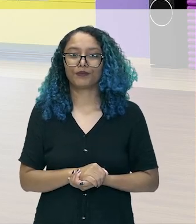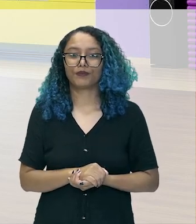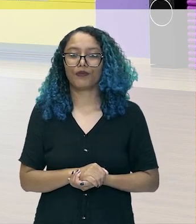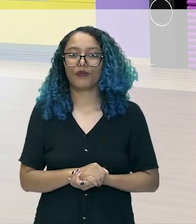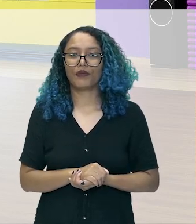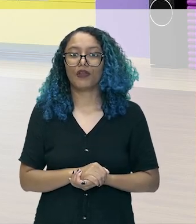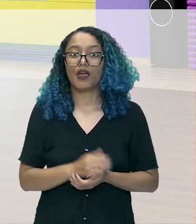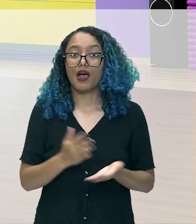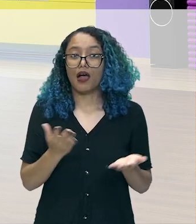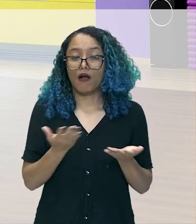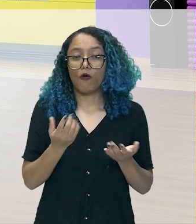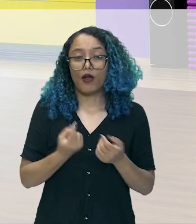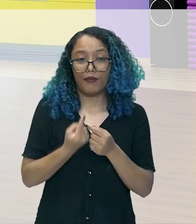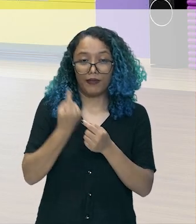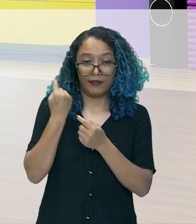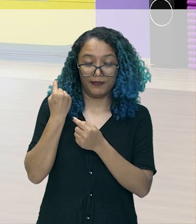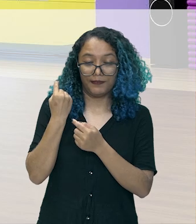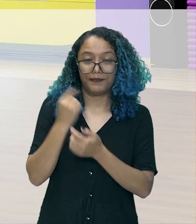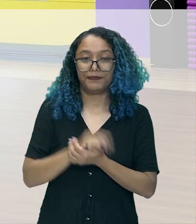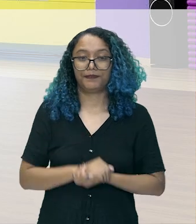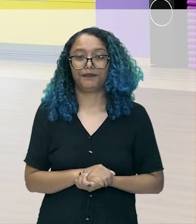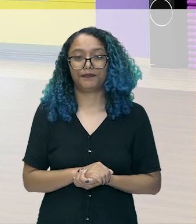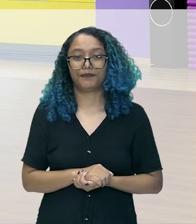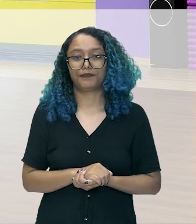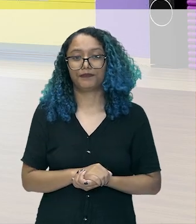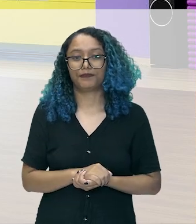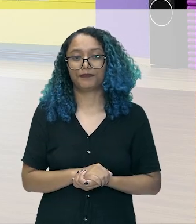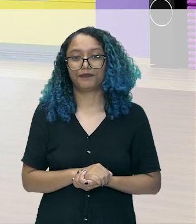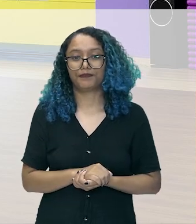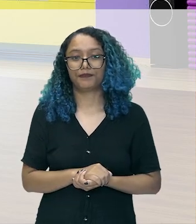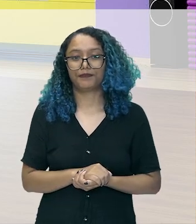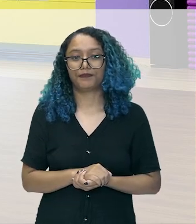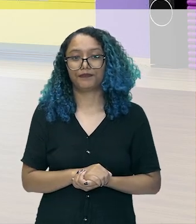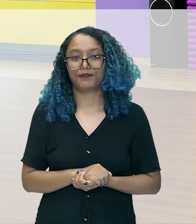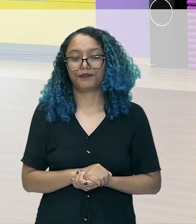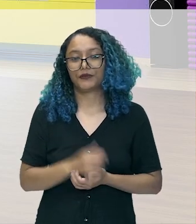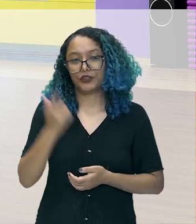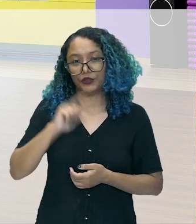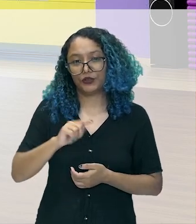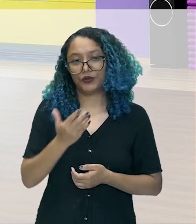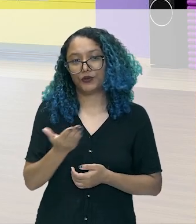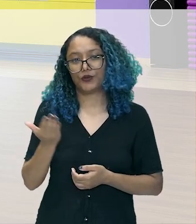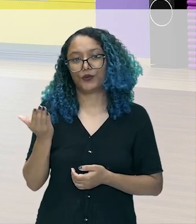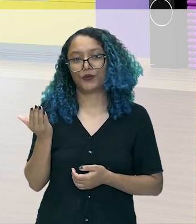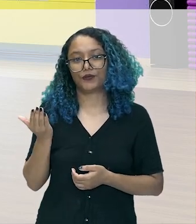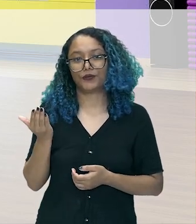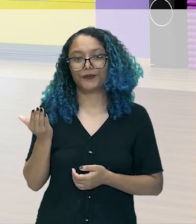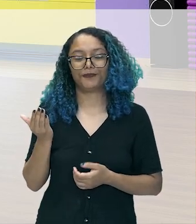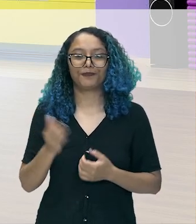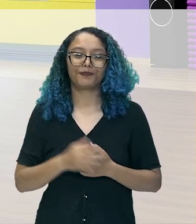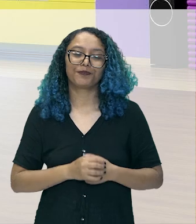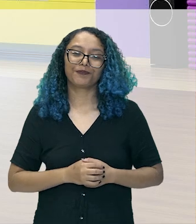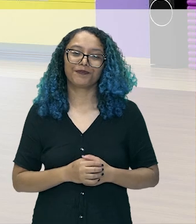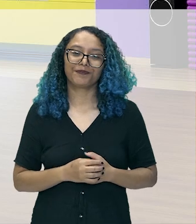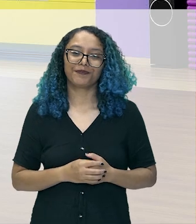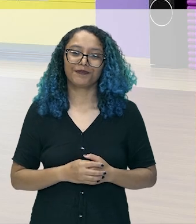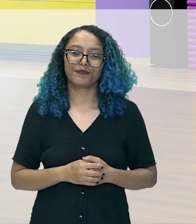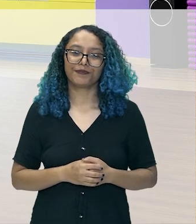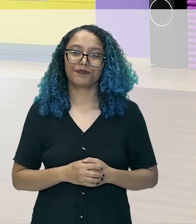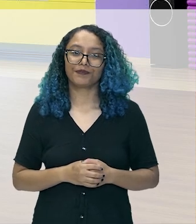Respira. Tudo bem, tô gostando de ver. De um lado e pro outro, só para ir voltando a